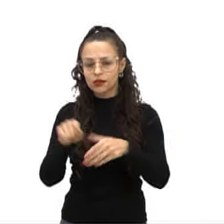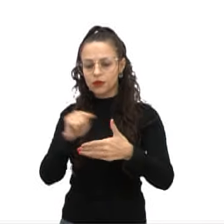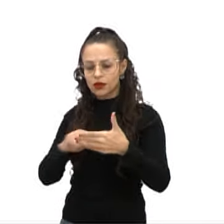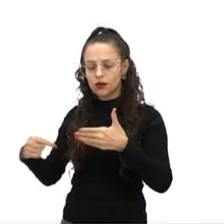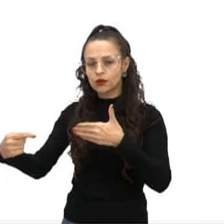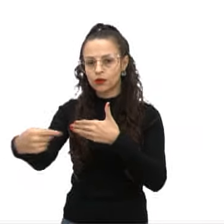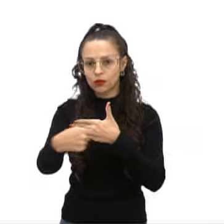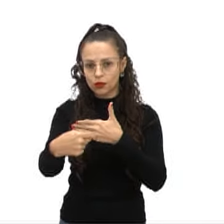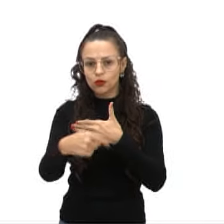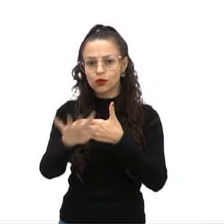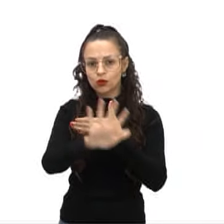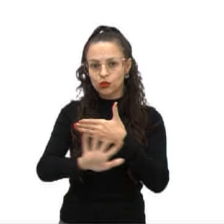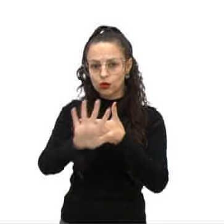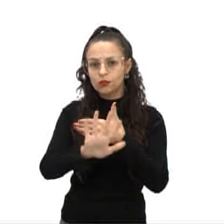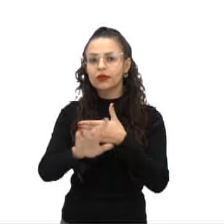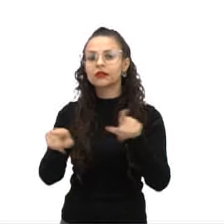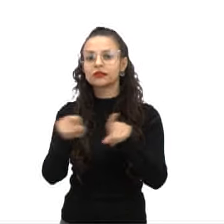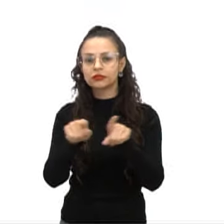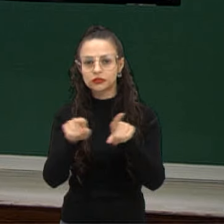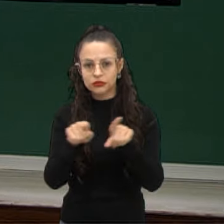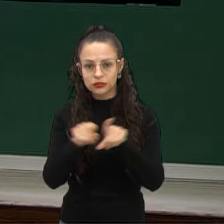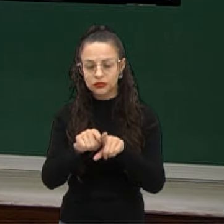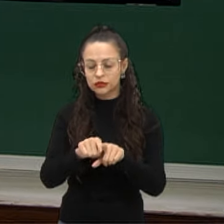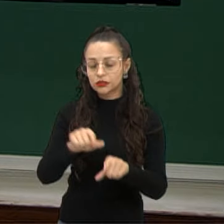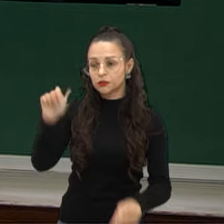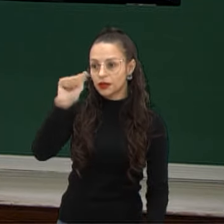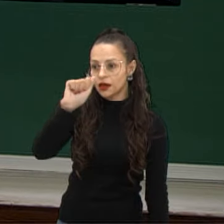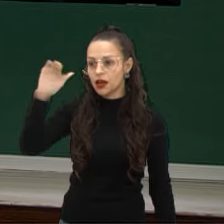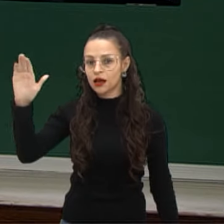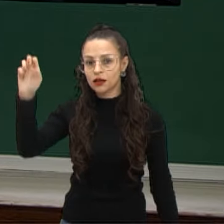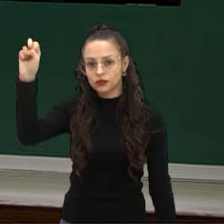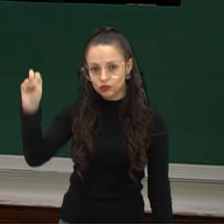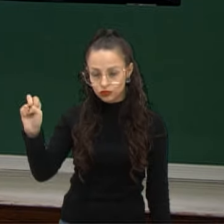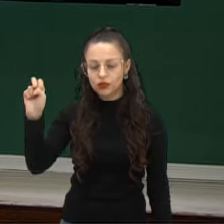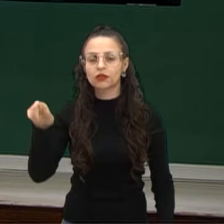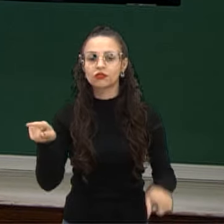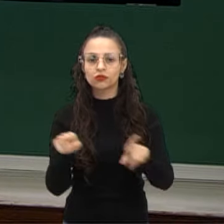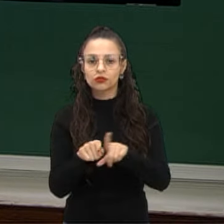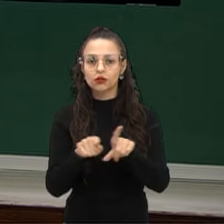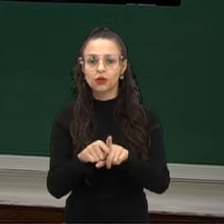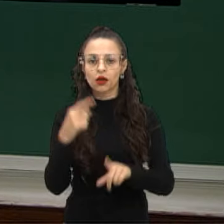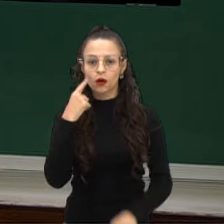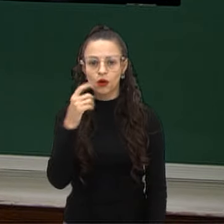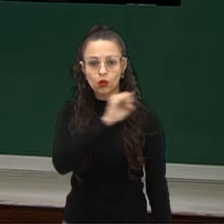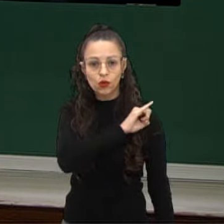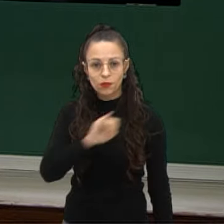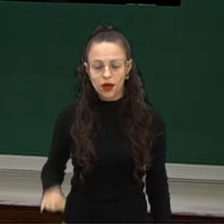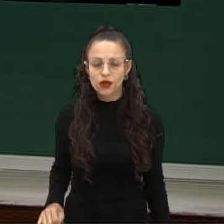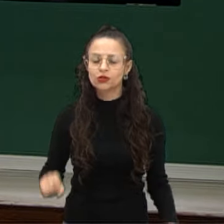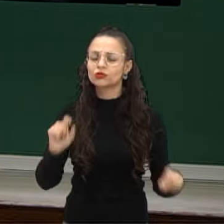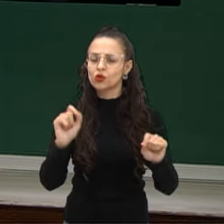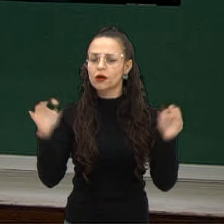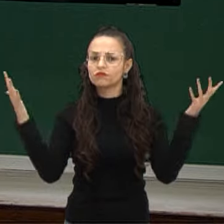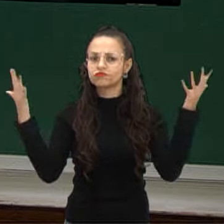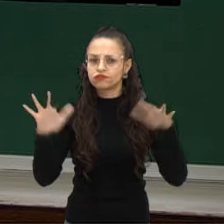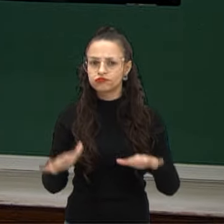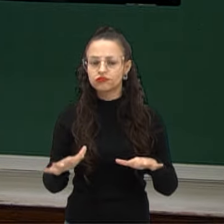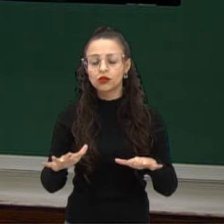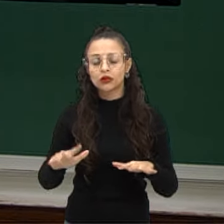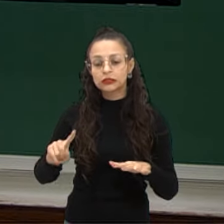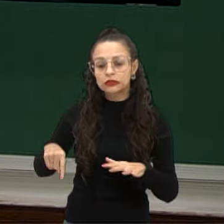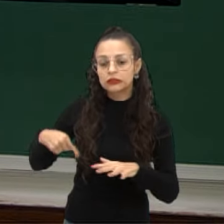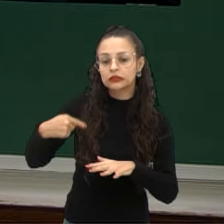Sudeste Asiático. Então vamos lembrar, pessoal, ele vai aqui pouco depois, esse império só vai decair depois da Primeira